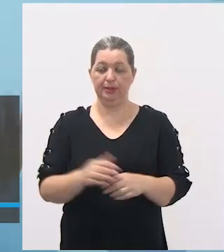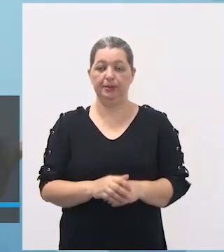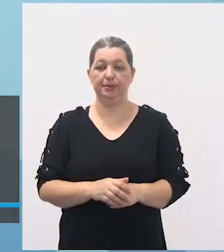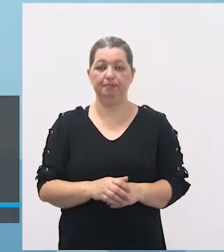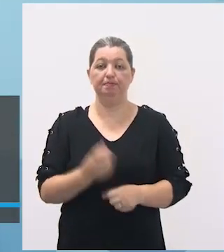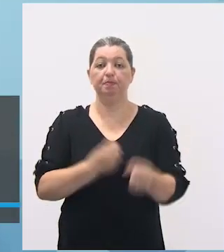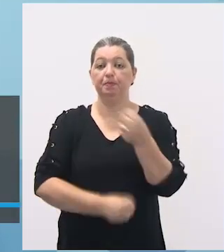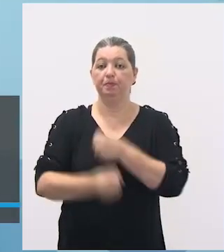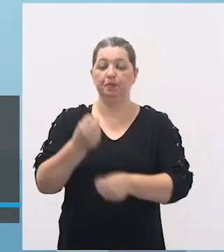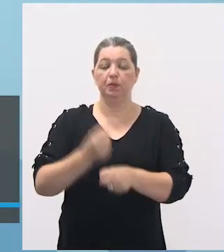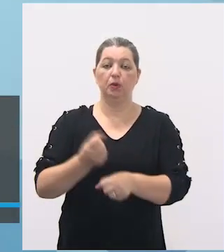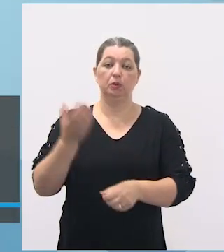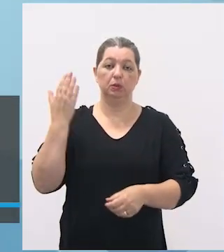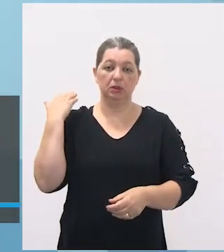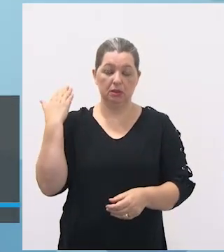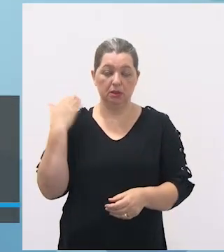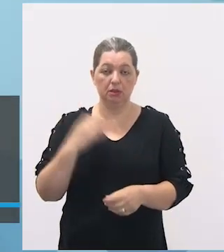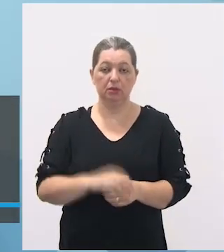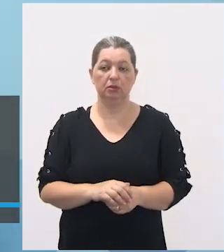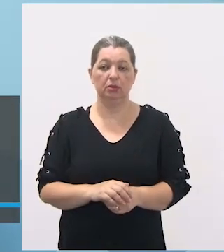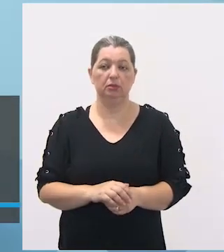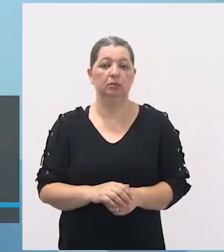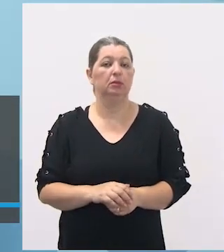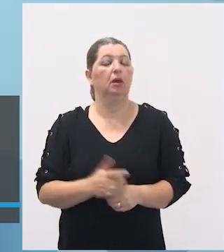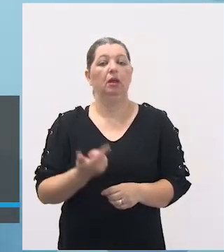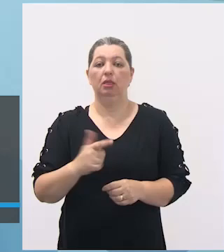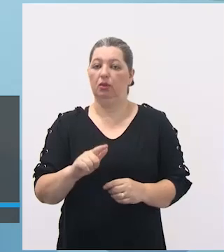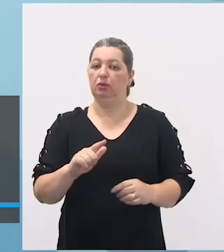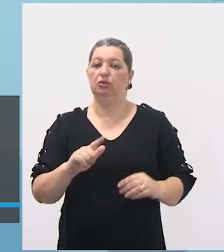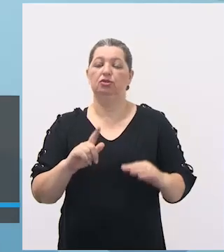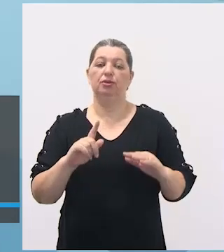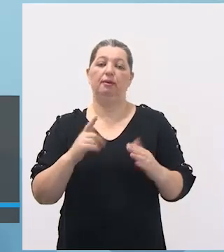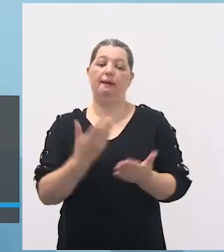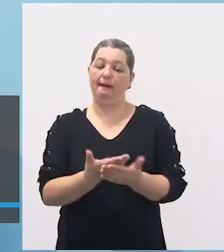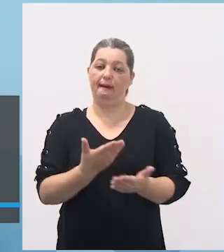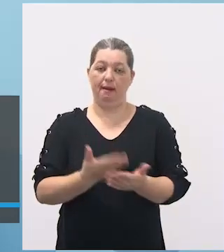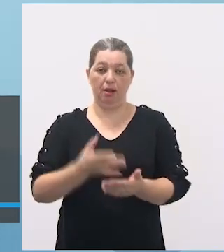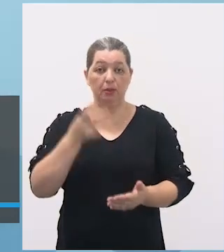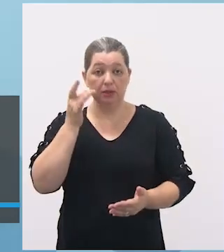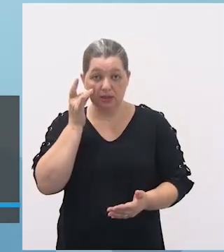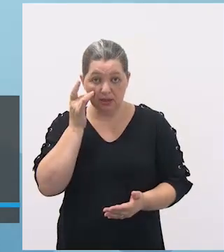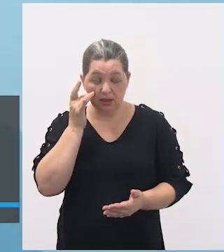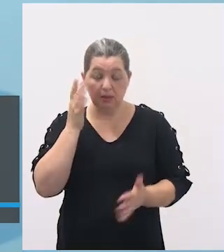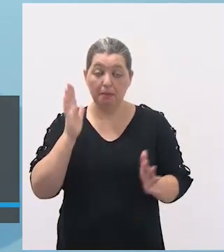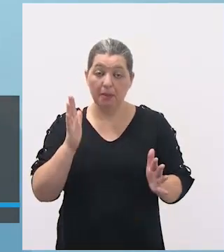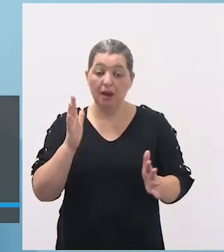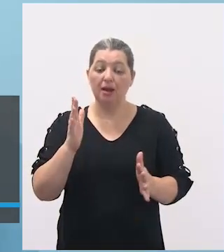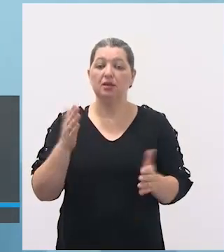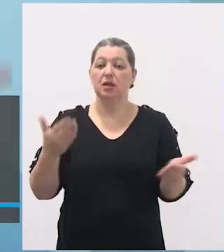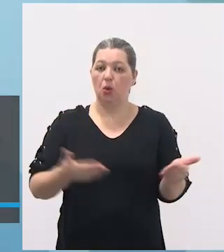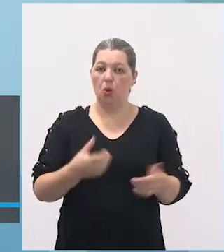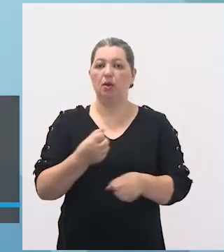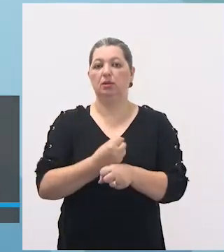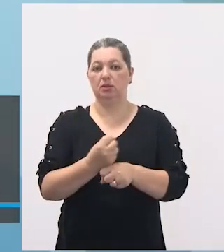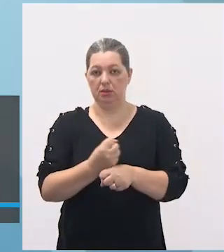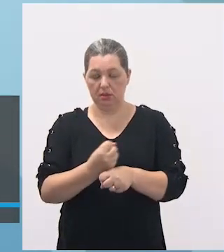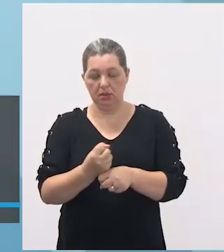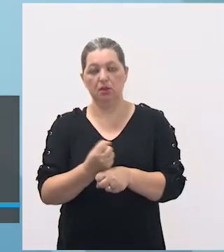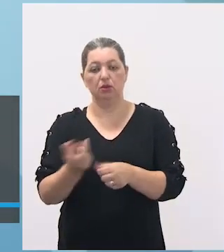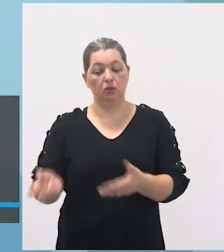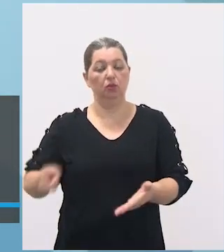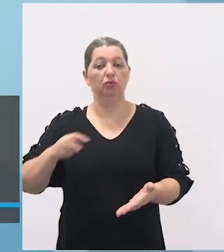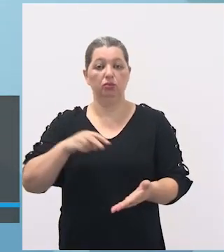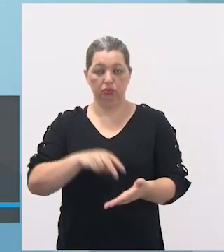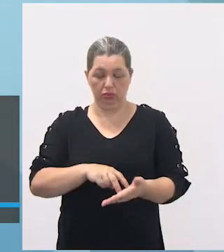passado quase inteiro sem aulas presenciais. Esse ano voltamos com as aulas presenciais, graças a todo o